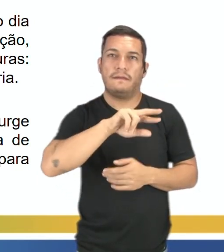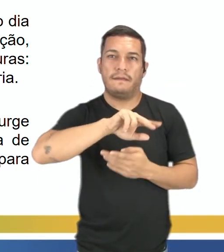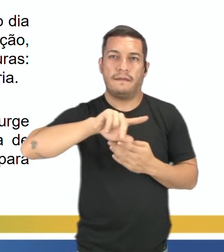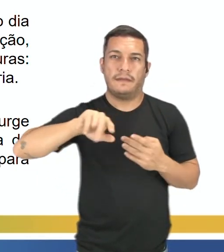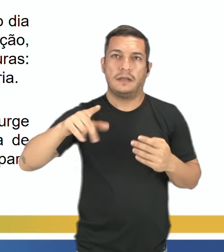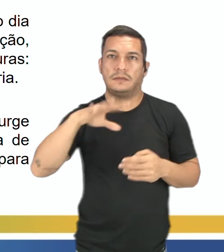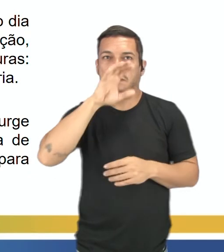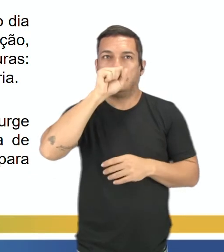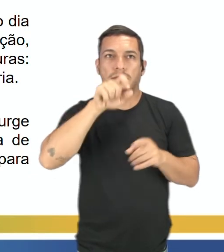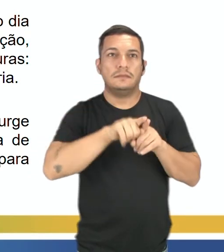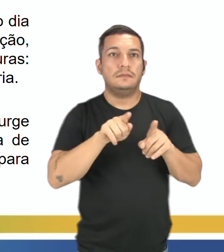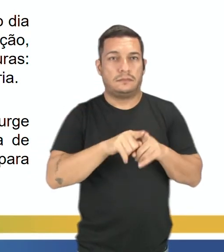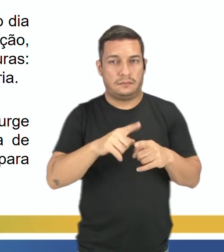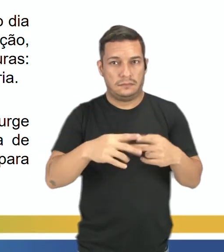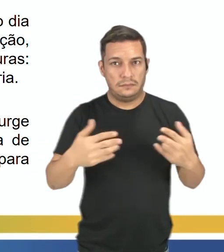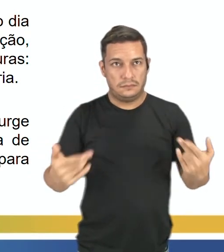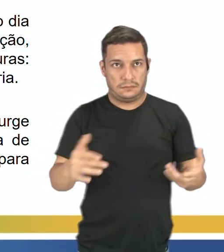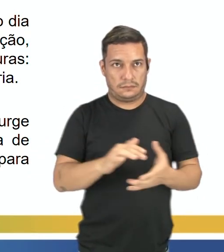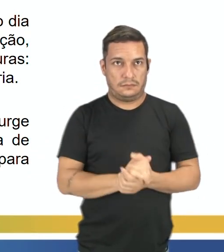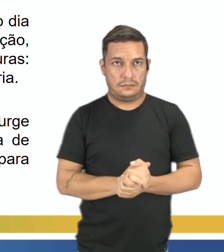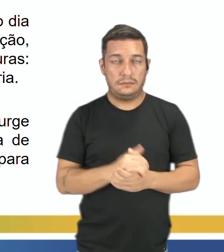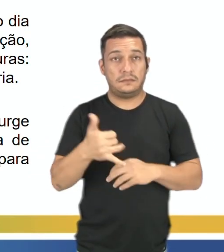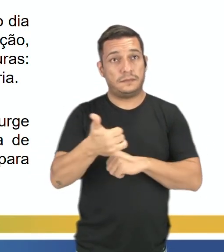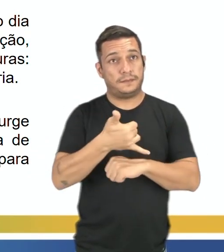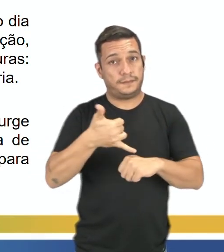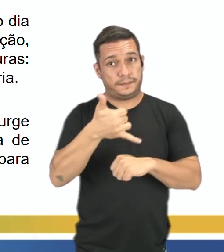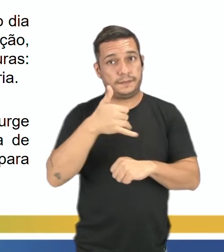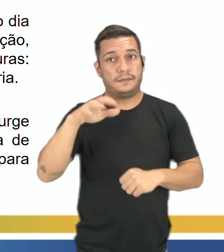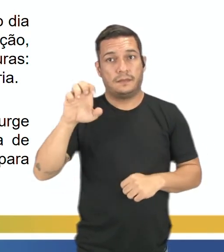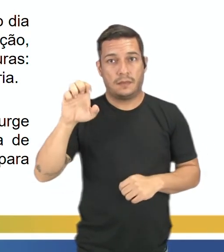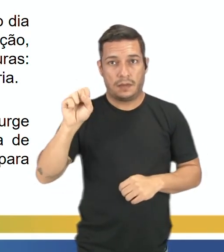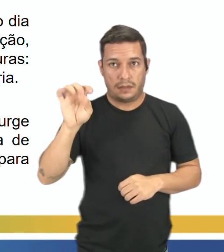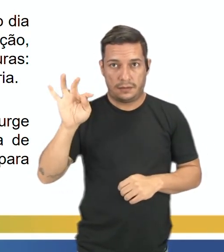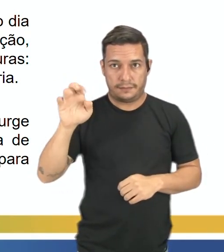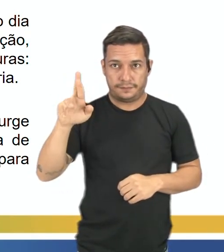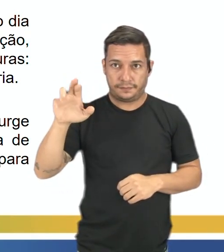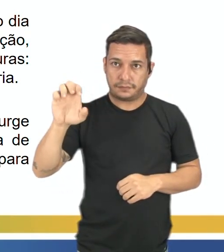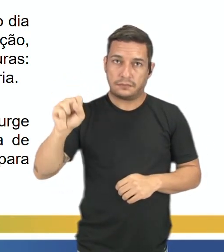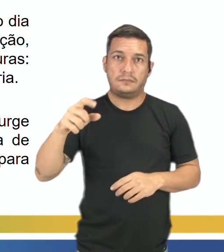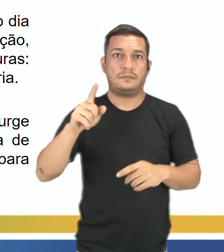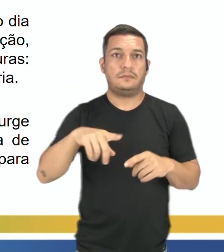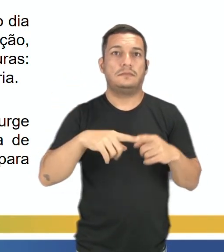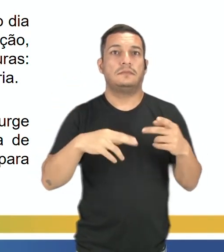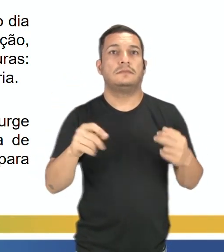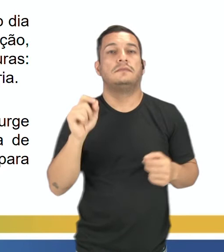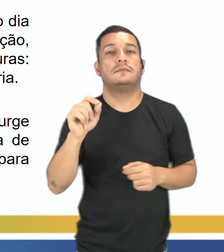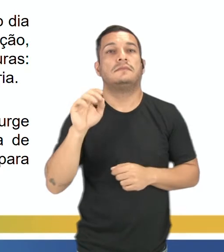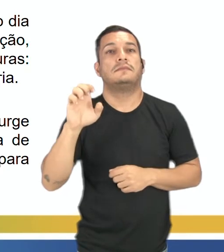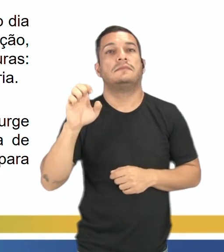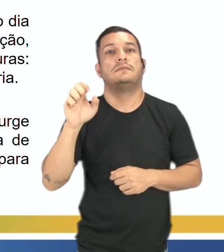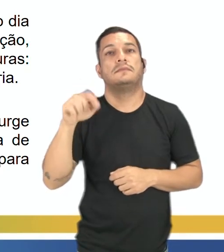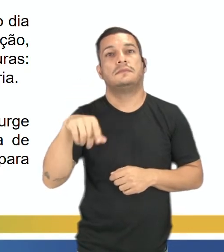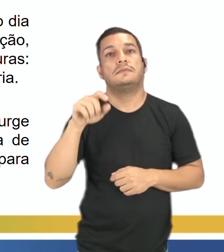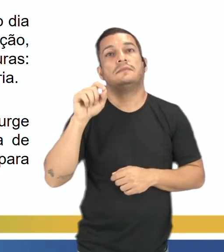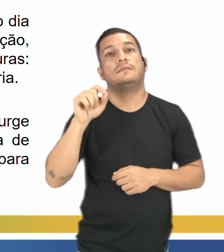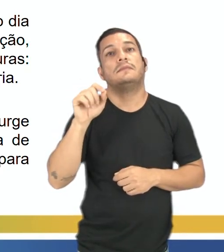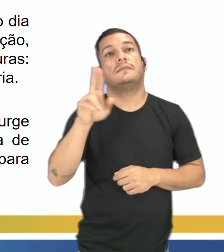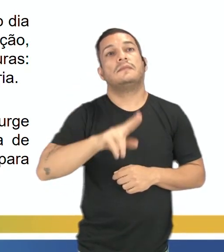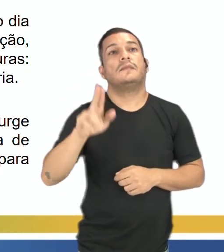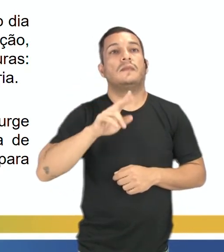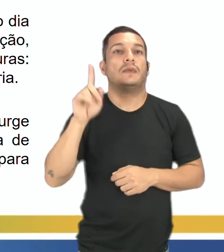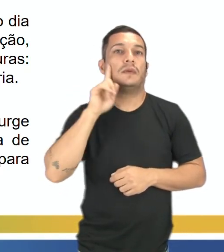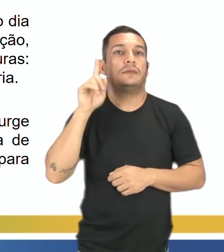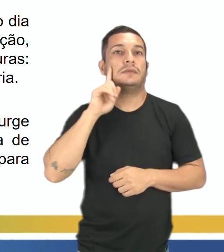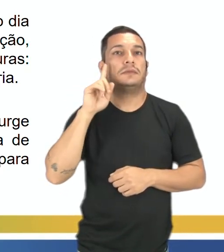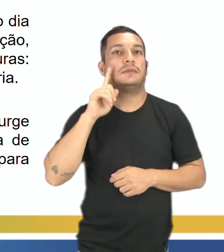aos produtos artificiais e os ésteres olhos os produtos derivados de ésteres nesse estado